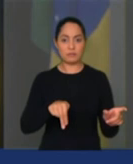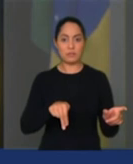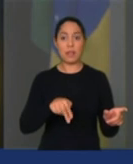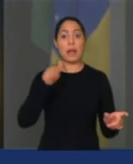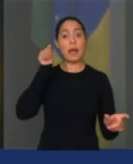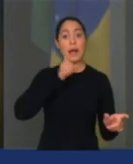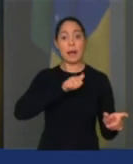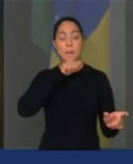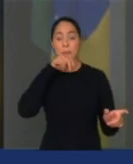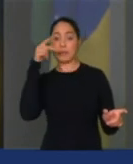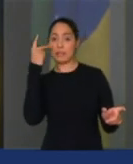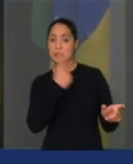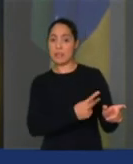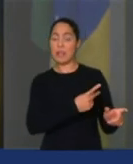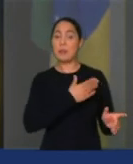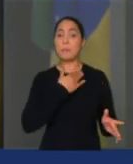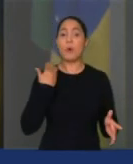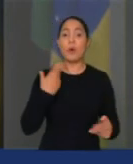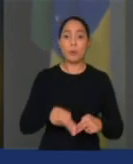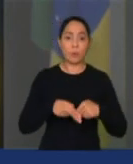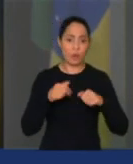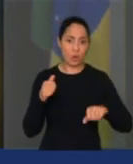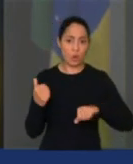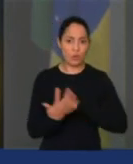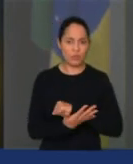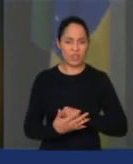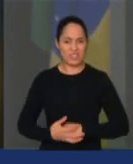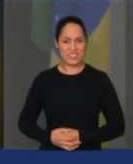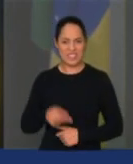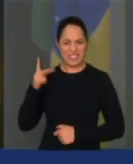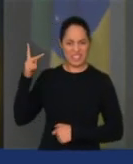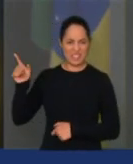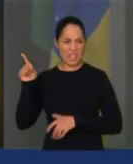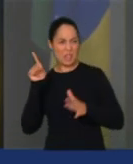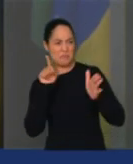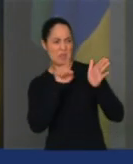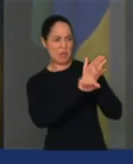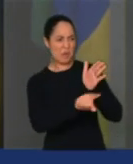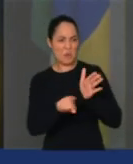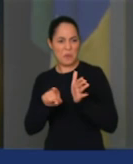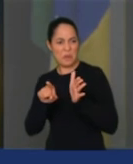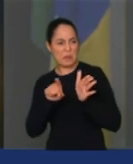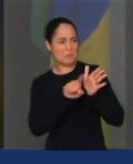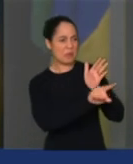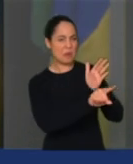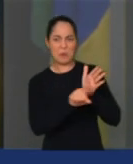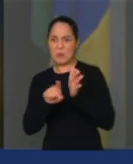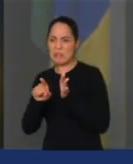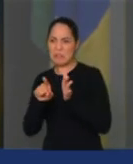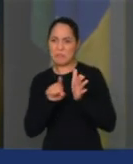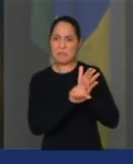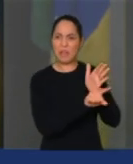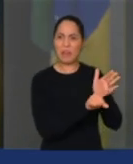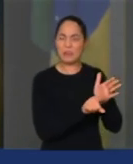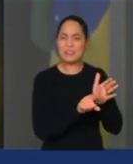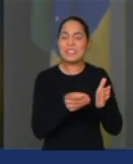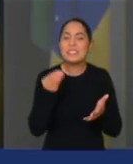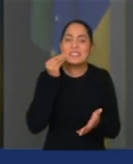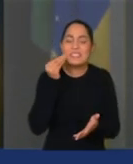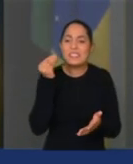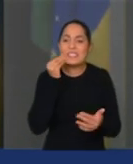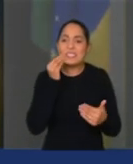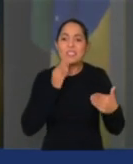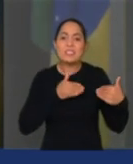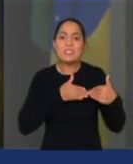fazendo perguntas tendenciosas, tentando tirar até mesmo o sigilo médico da